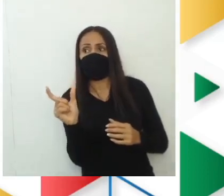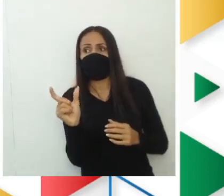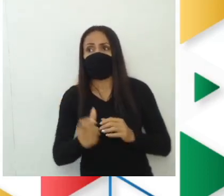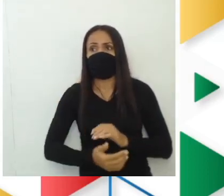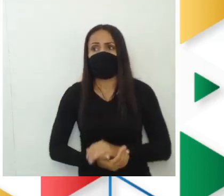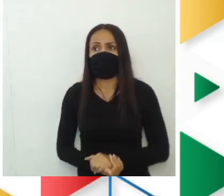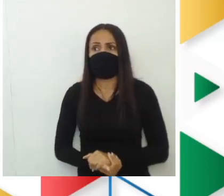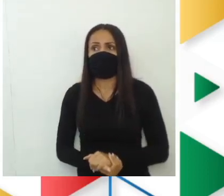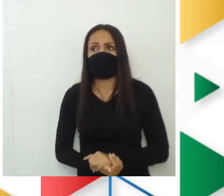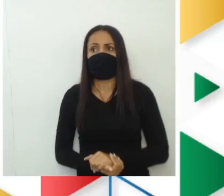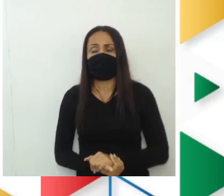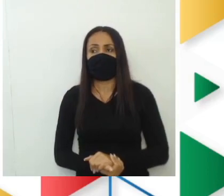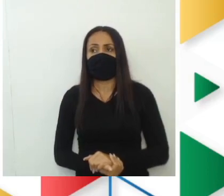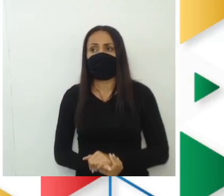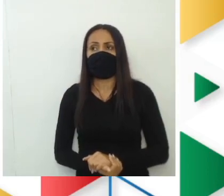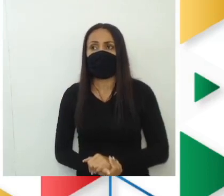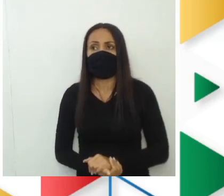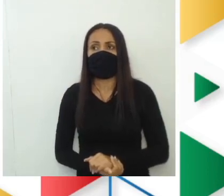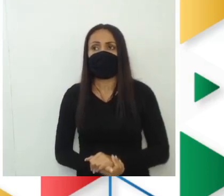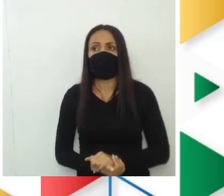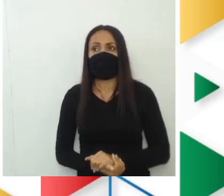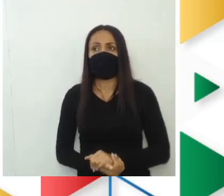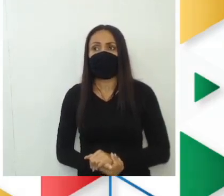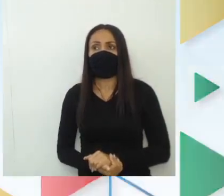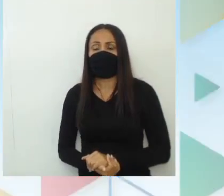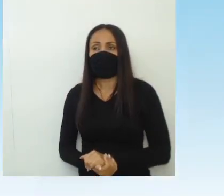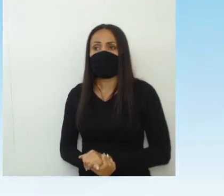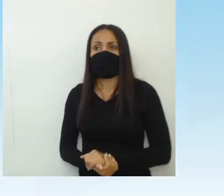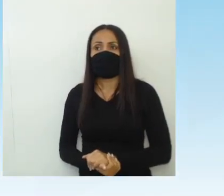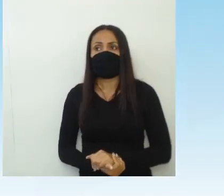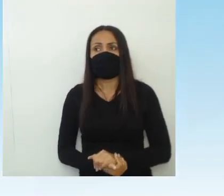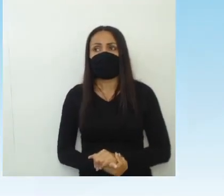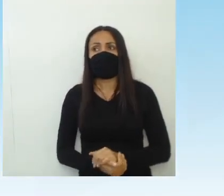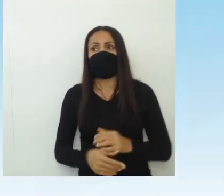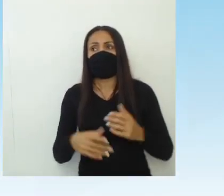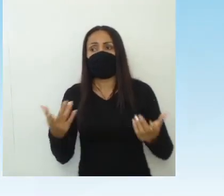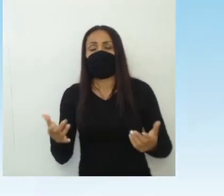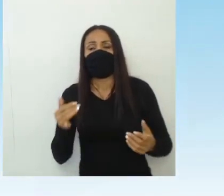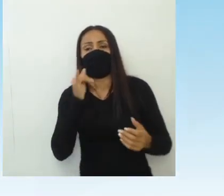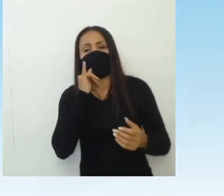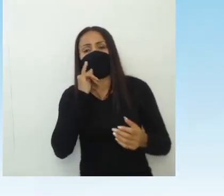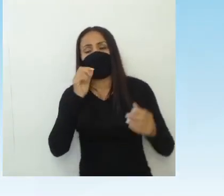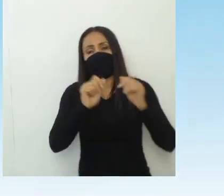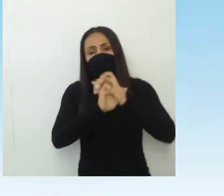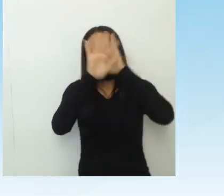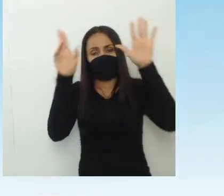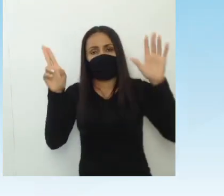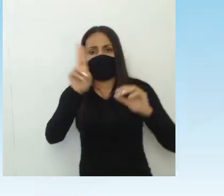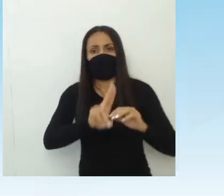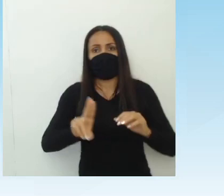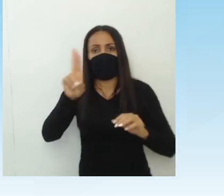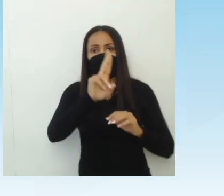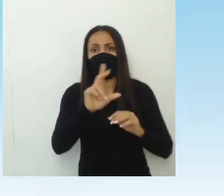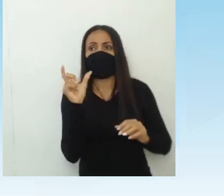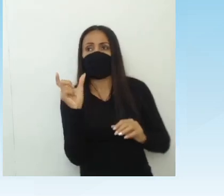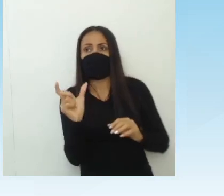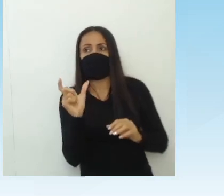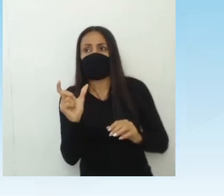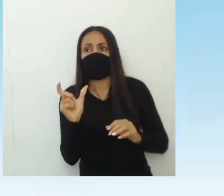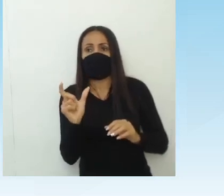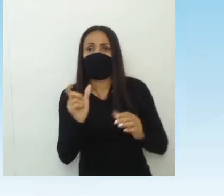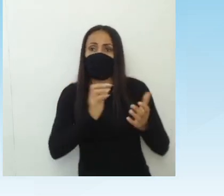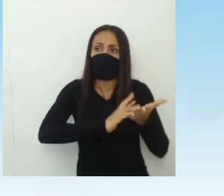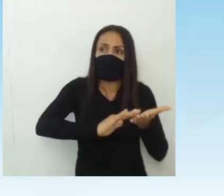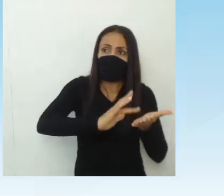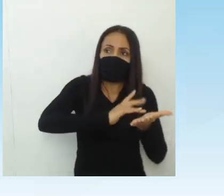tá? Quer ver um exemplo? Um exemplo bem claro do uso de código é na língua Braille. Se você